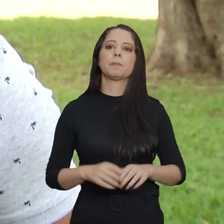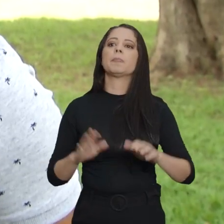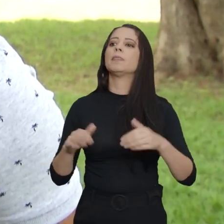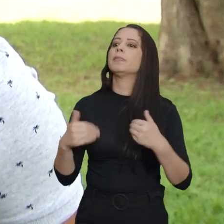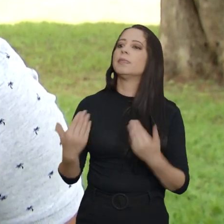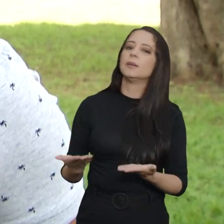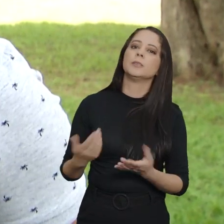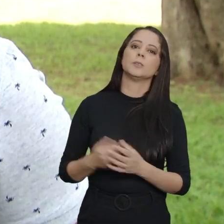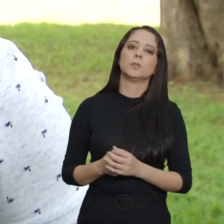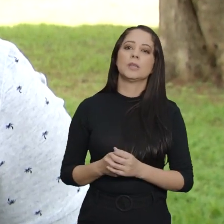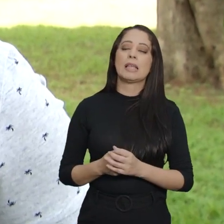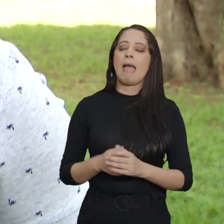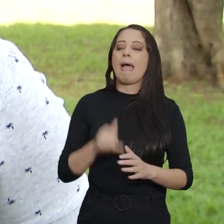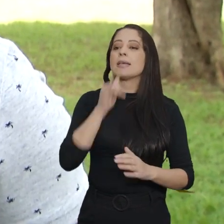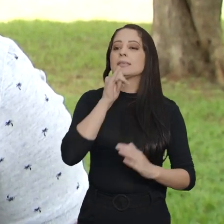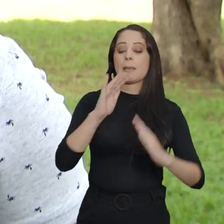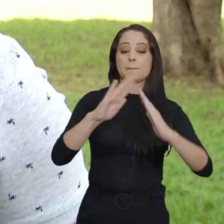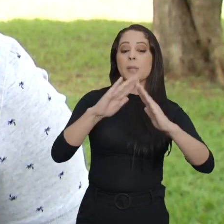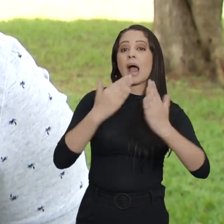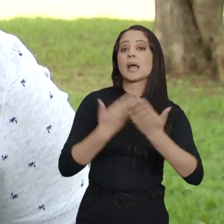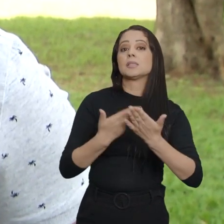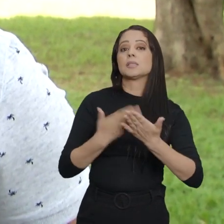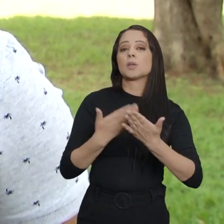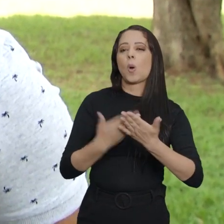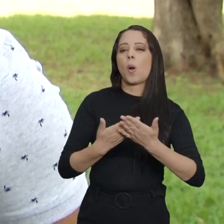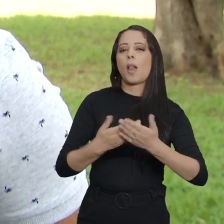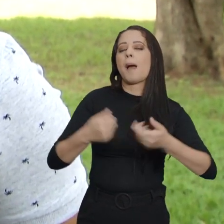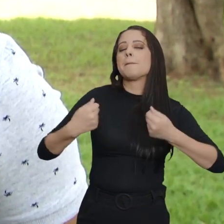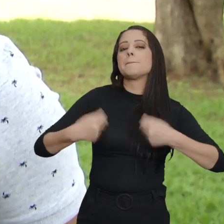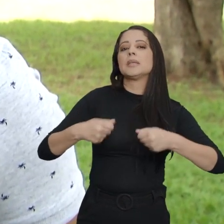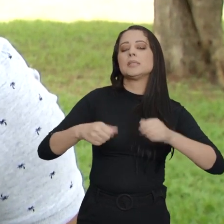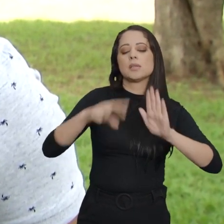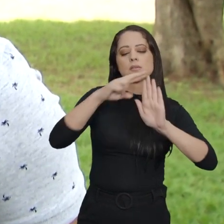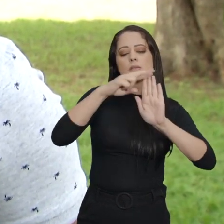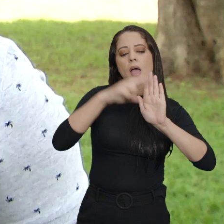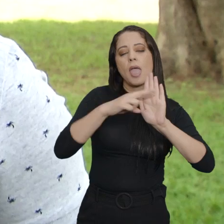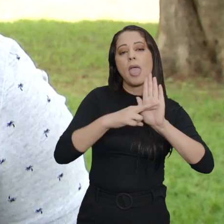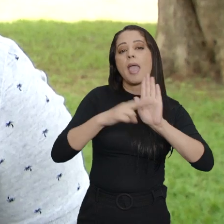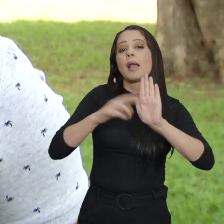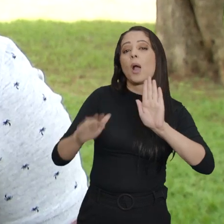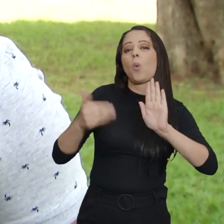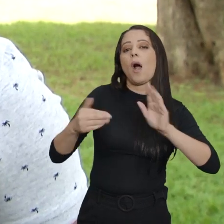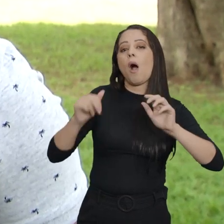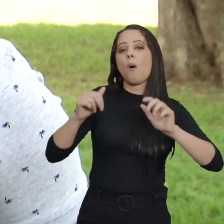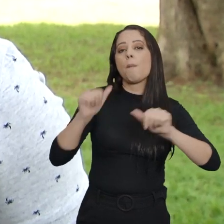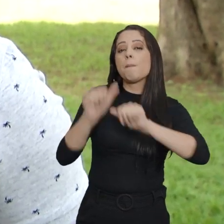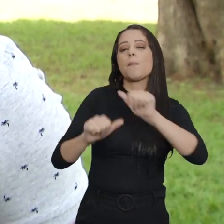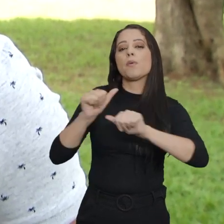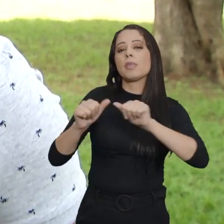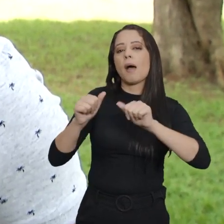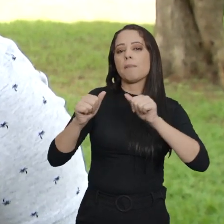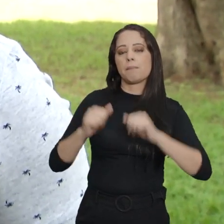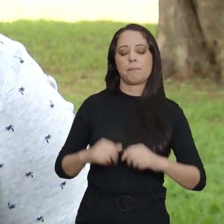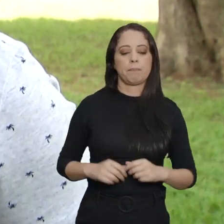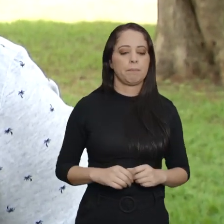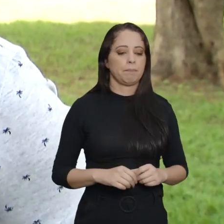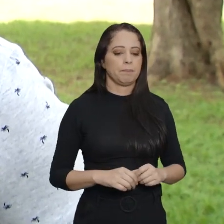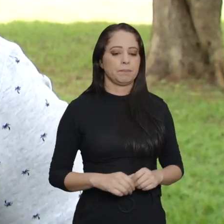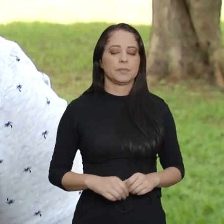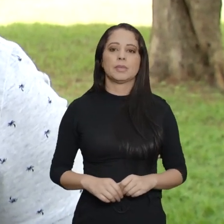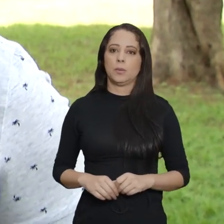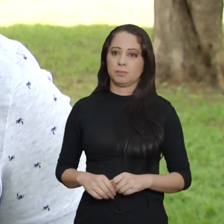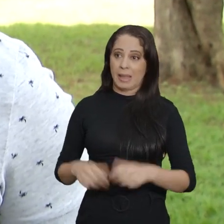Quais medidas deveriam ser feitas nas escolas, na base, para que essa situação seja um pouco diferente? Eu